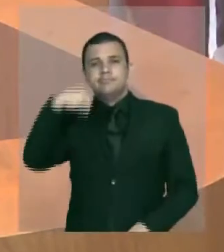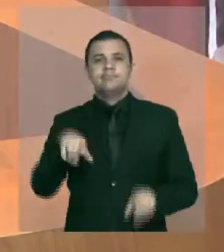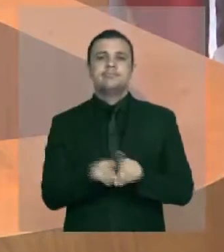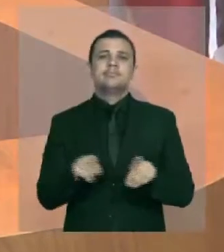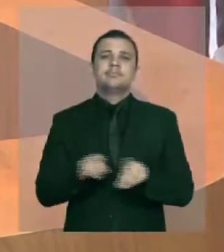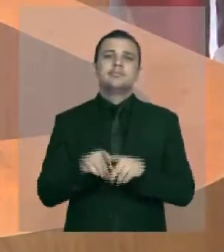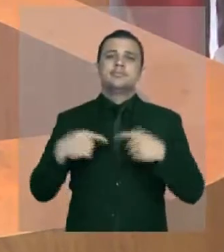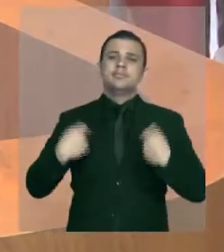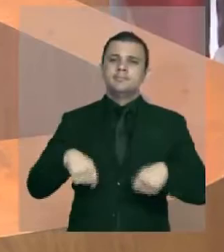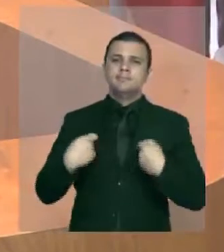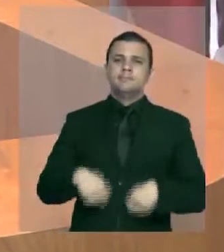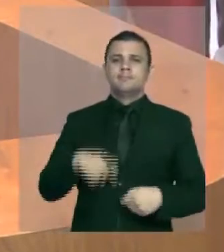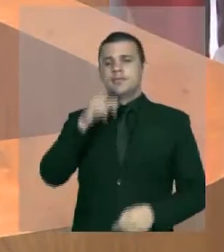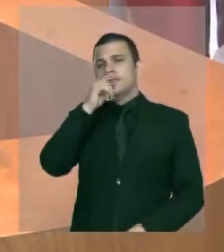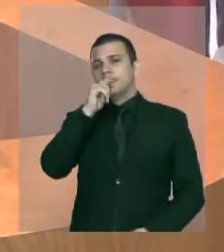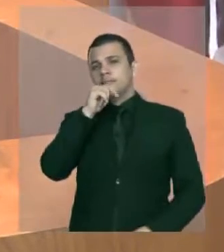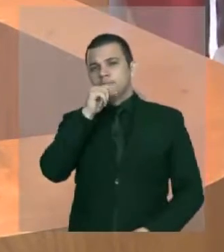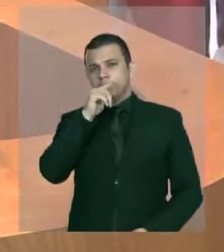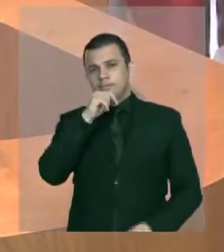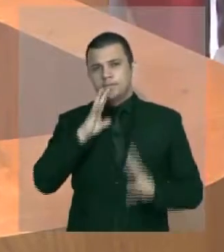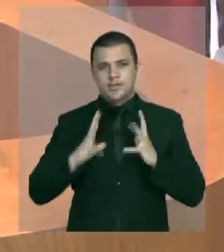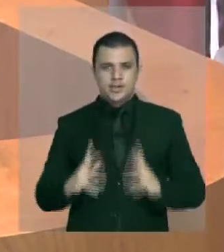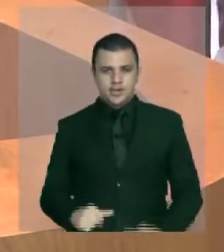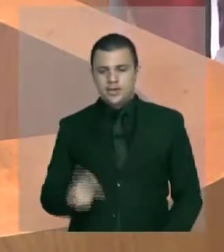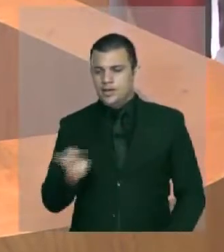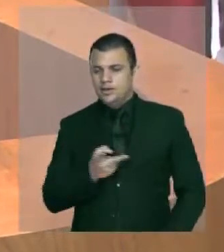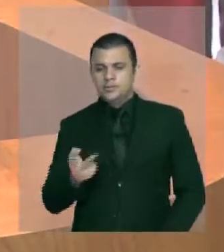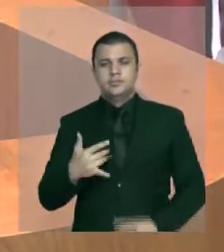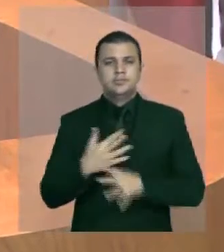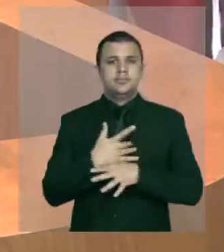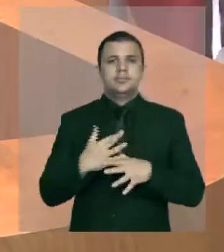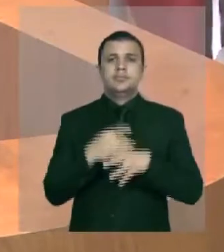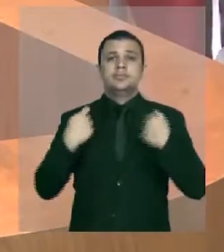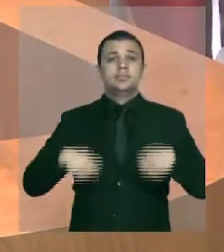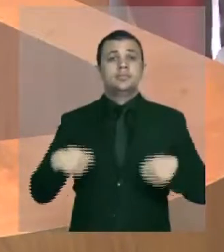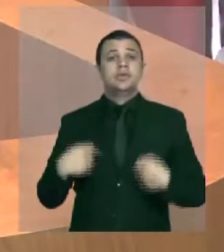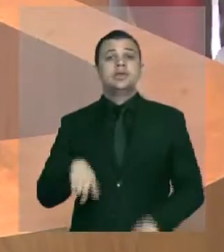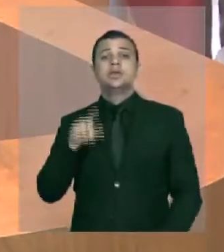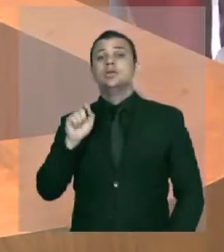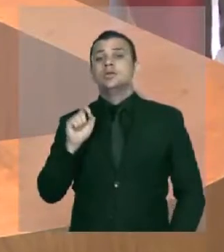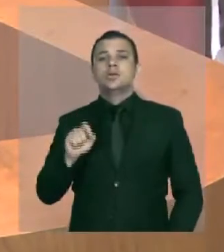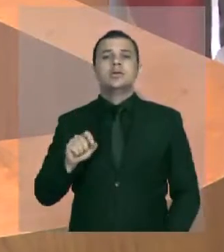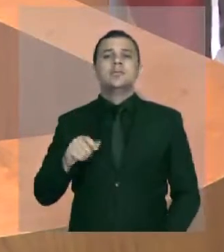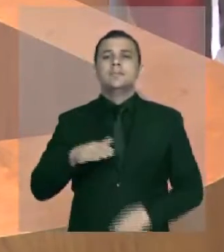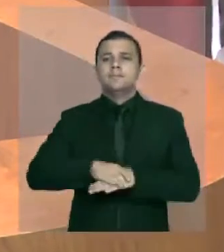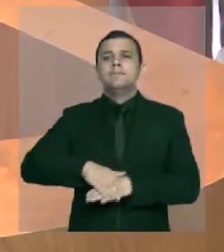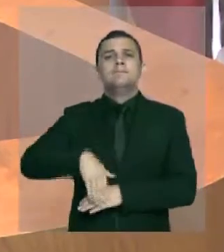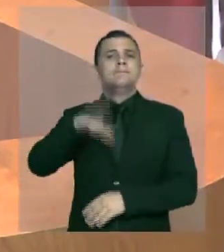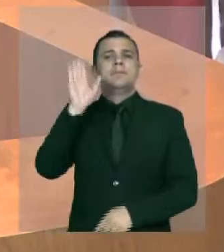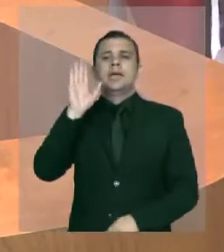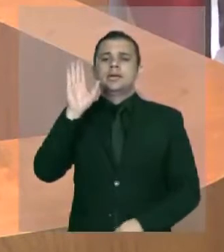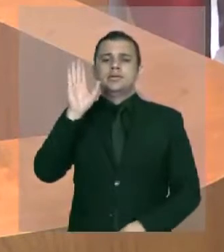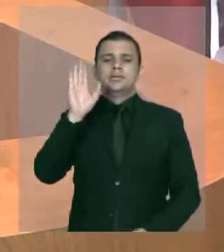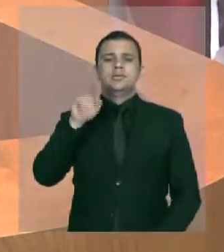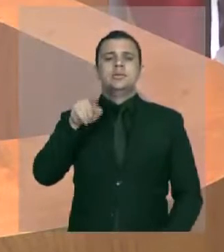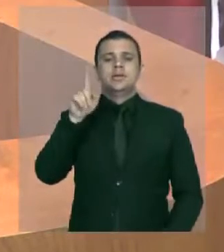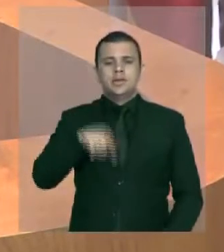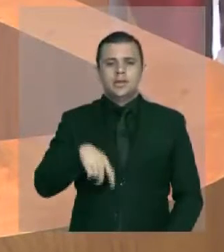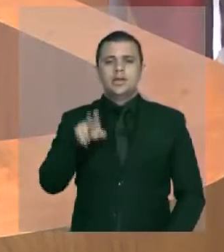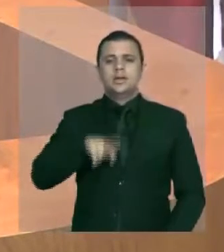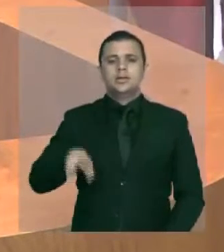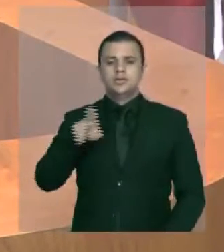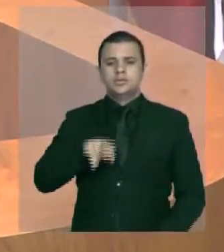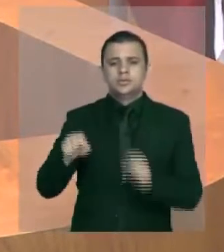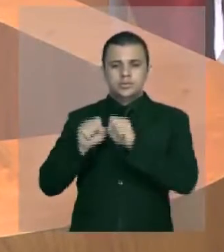necessidade de água potável nessas duas cidades vem da captação desse sistema da CAEMA